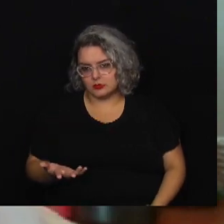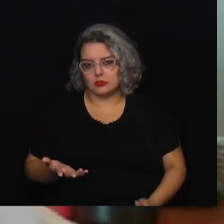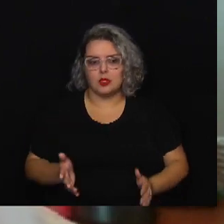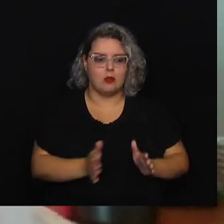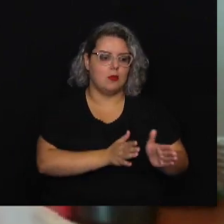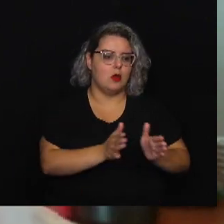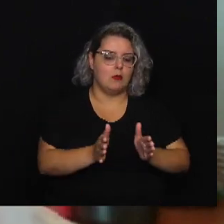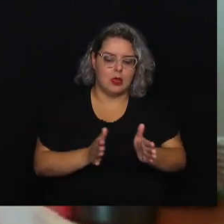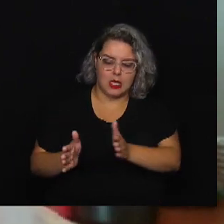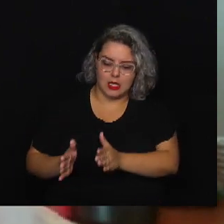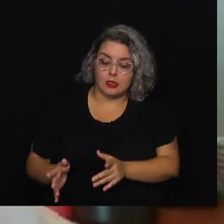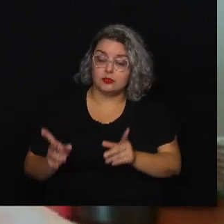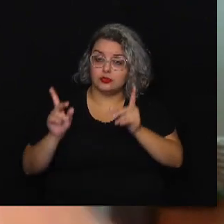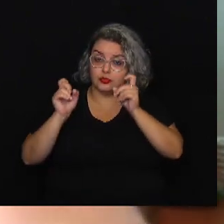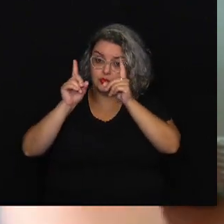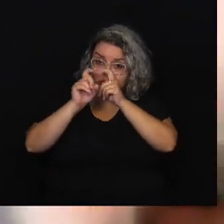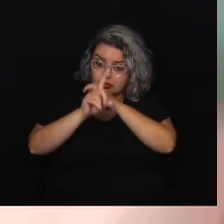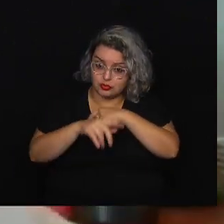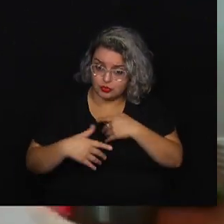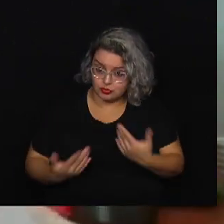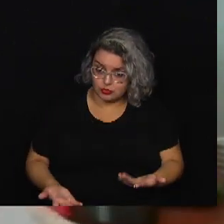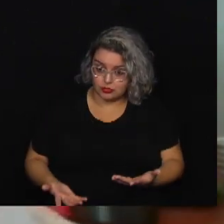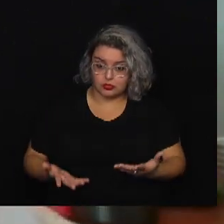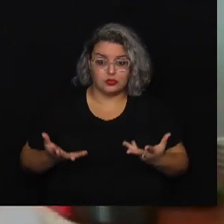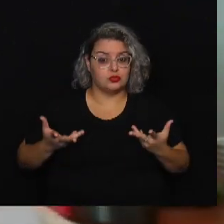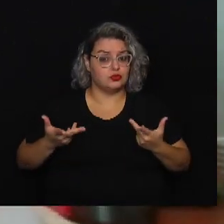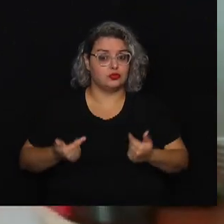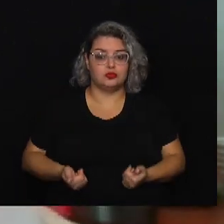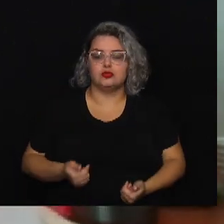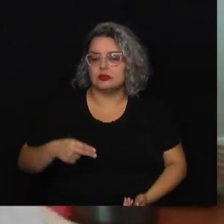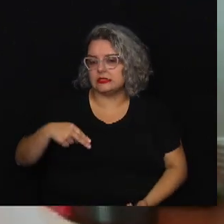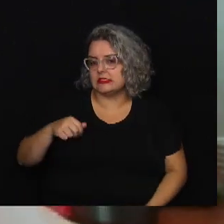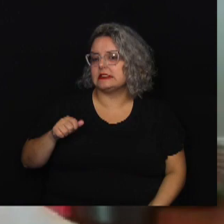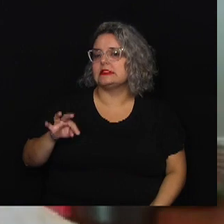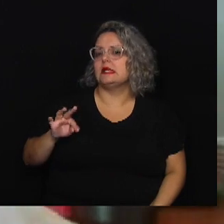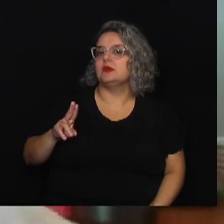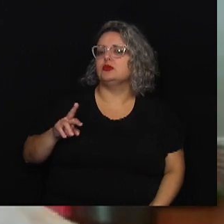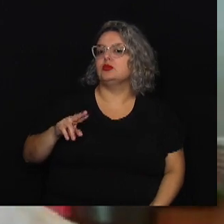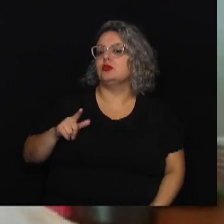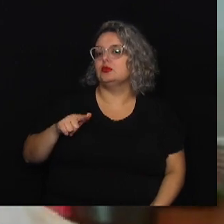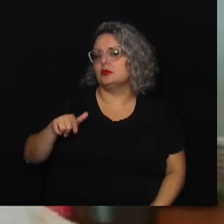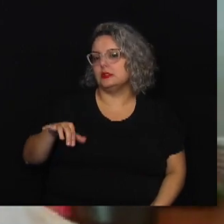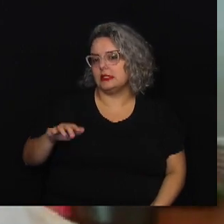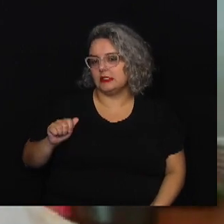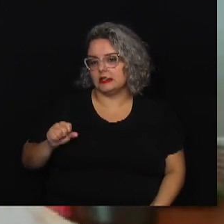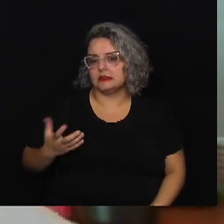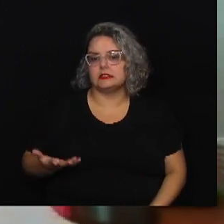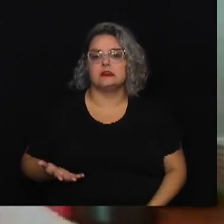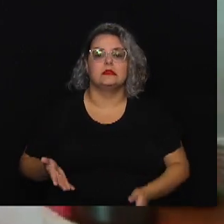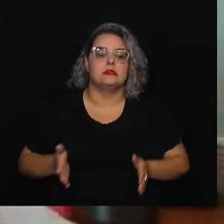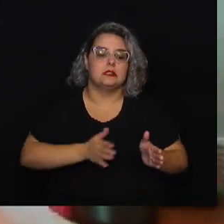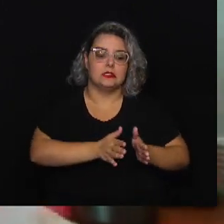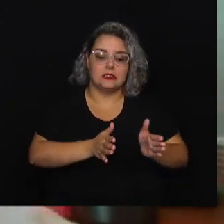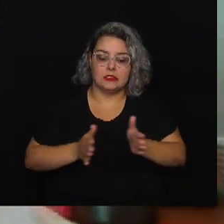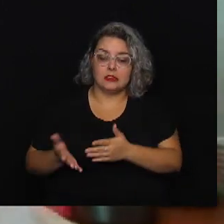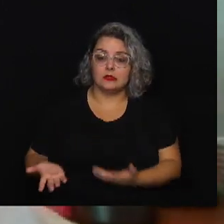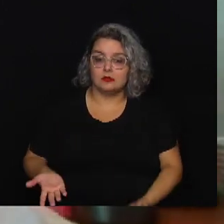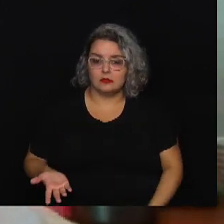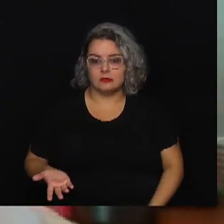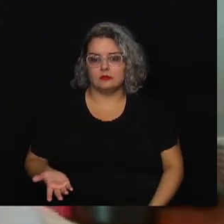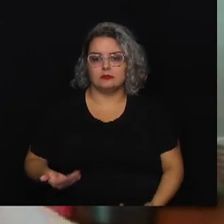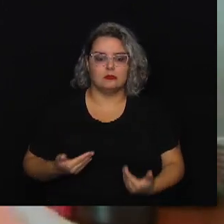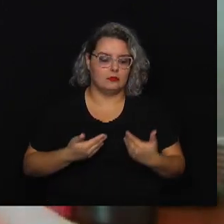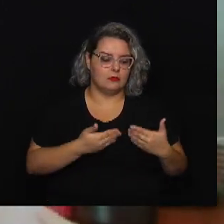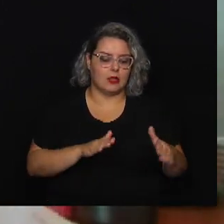muito difíceis, né, de todas as naturezas, e naqueles momento, né,